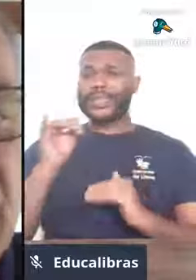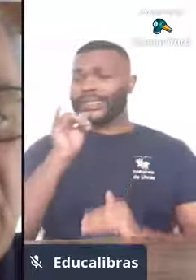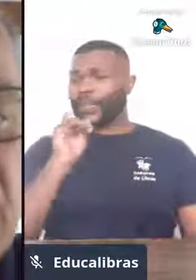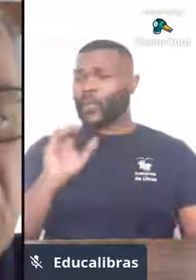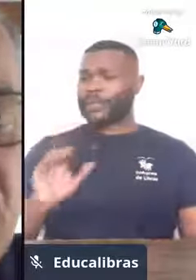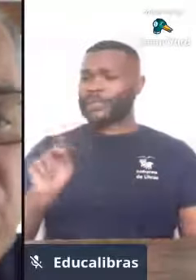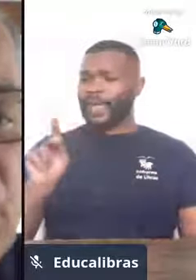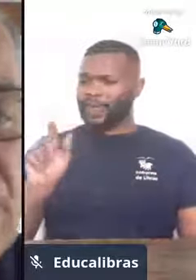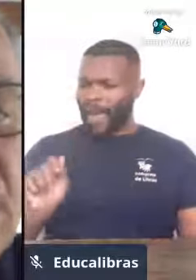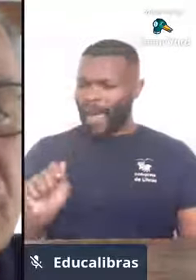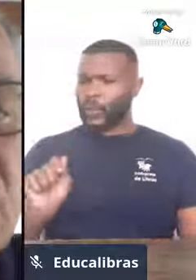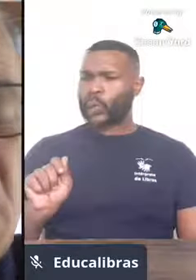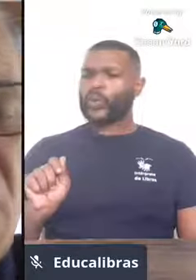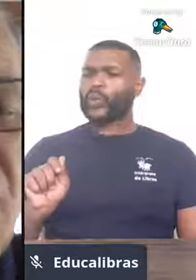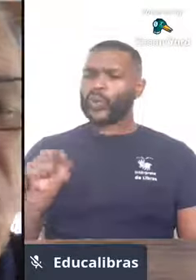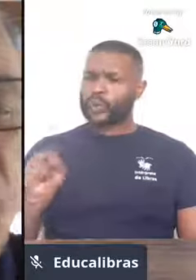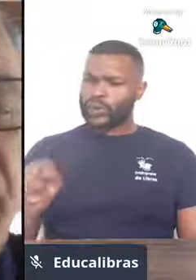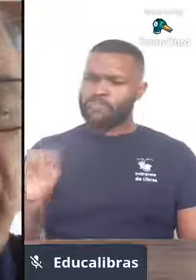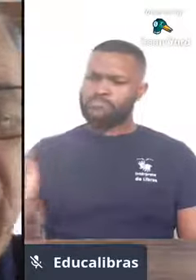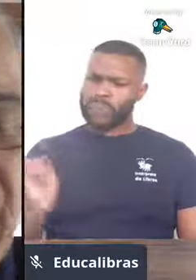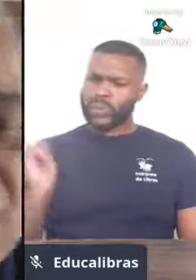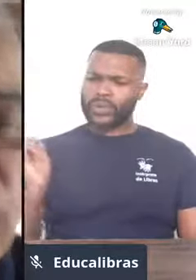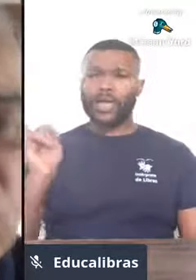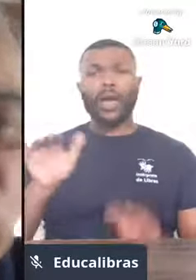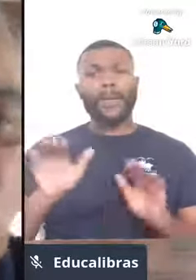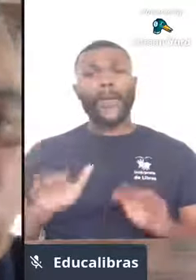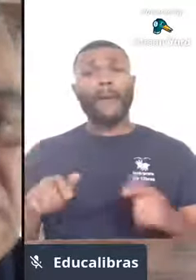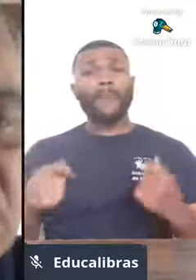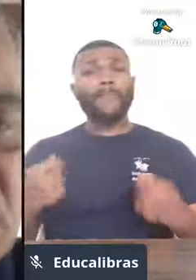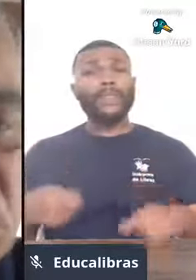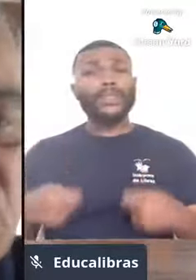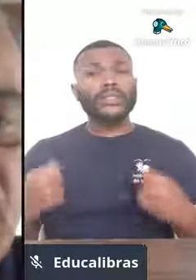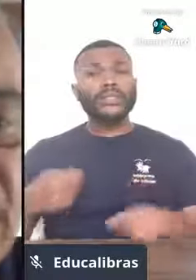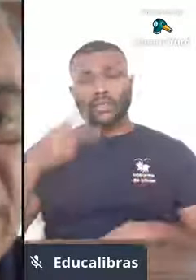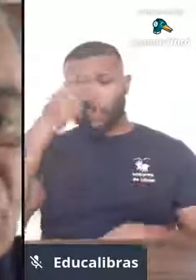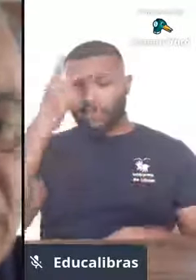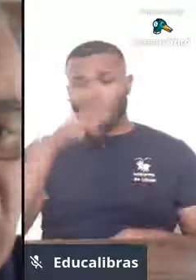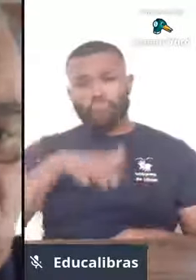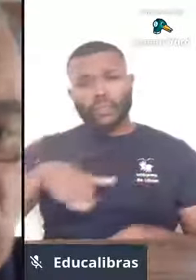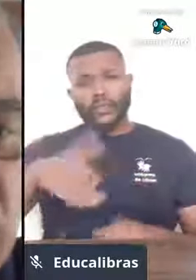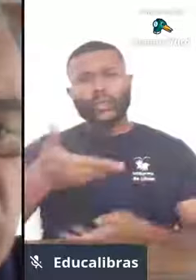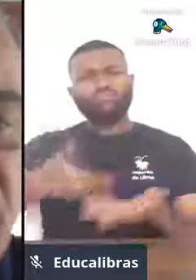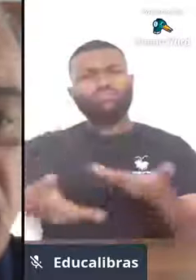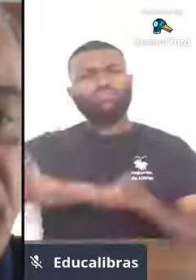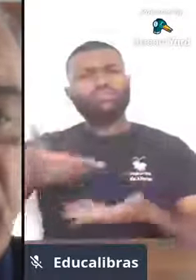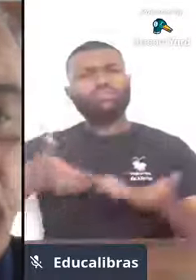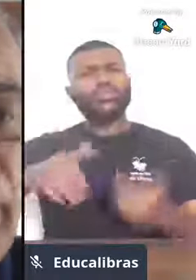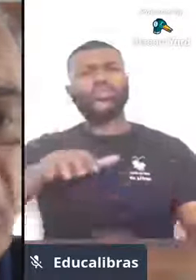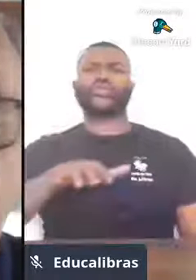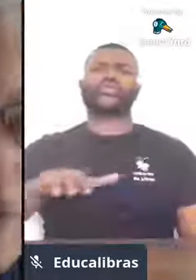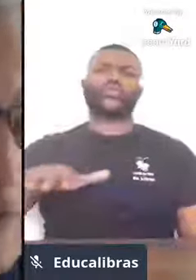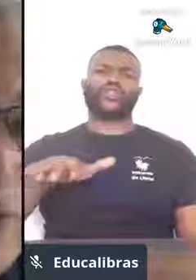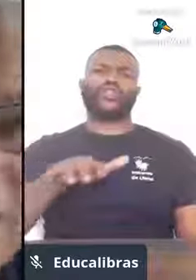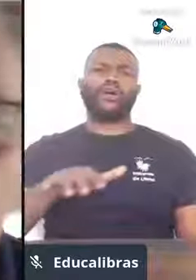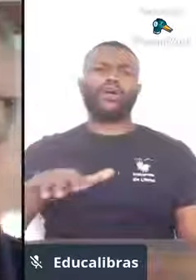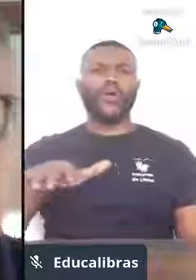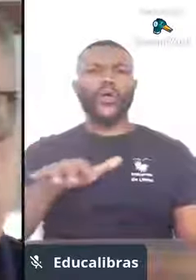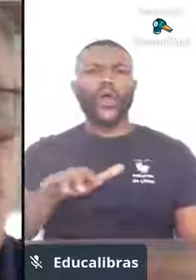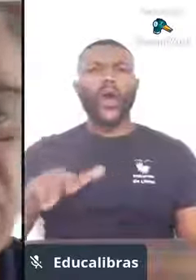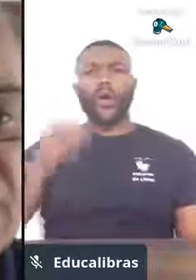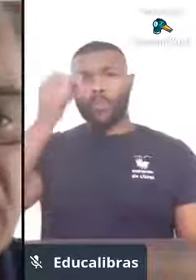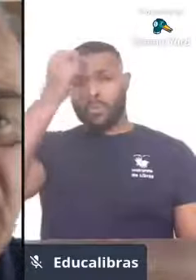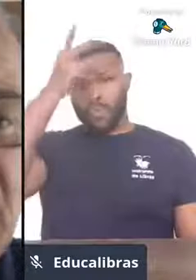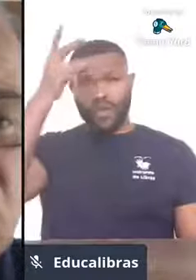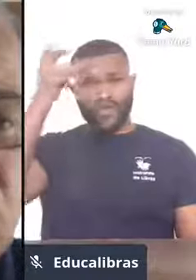grande, mas precisava de envolver as pessoas de uma maneira geral, envolver prefeito, envolver vereadores,